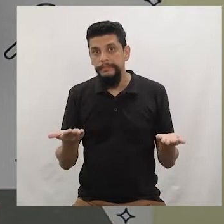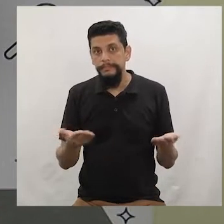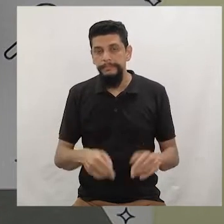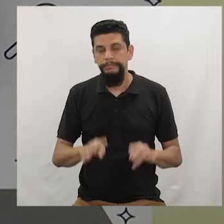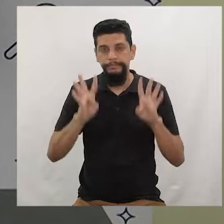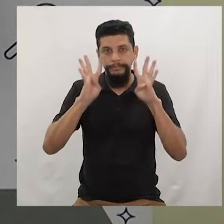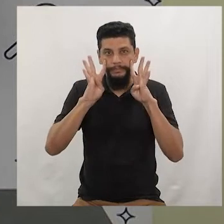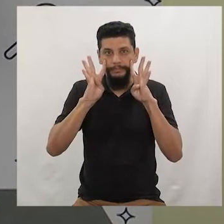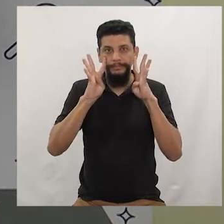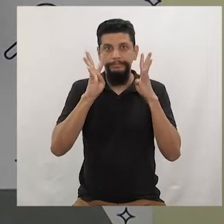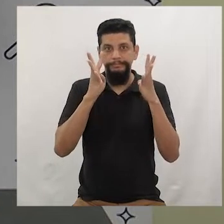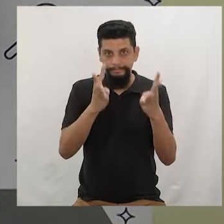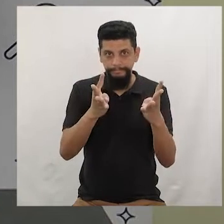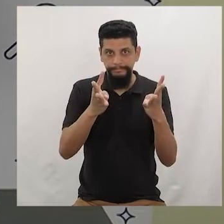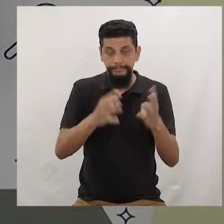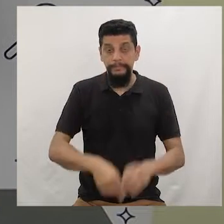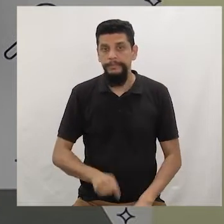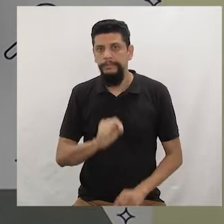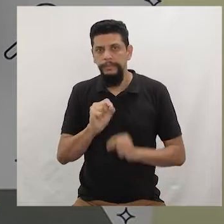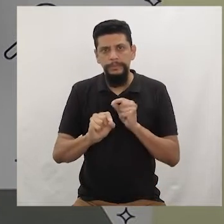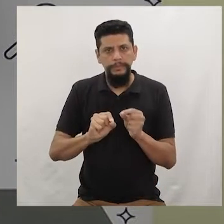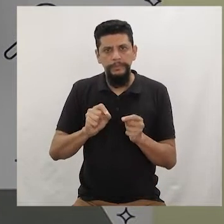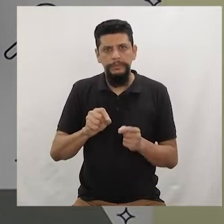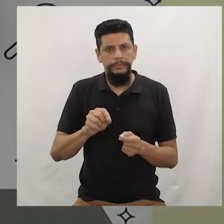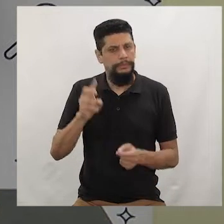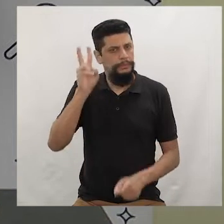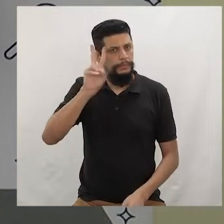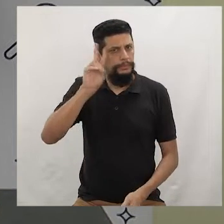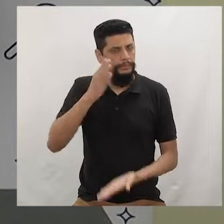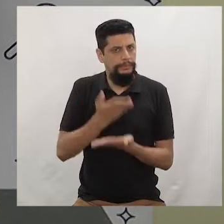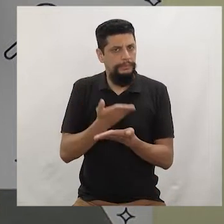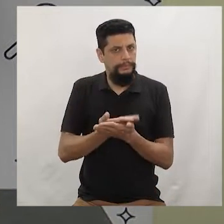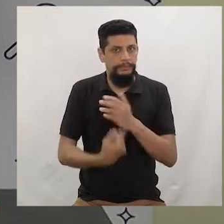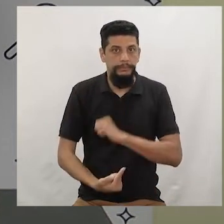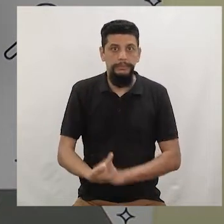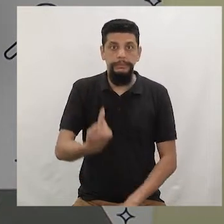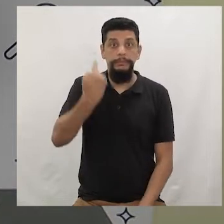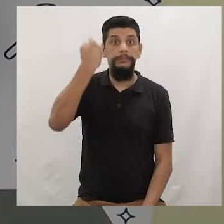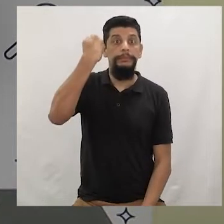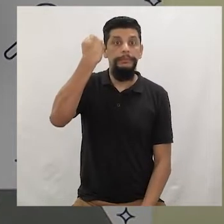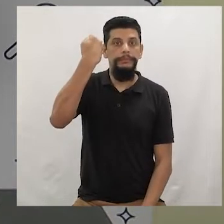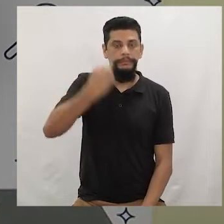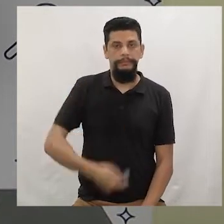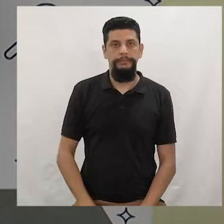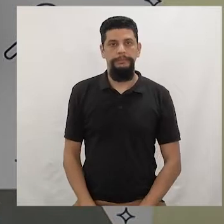Então, prestem atenção aí. O que que nós vamos recordar da nossa aula?